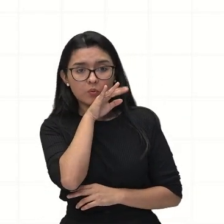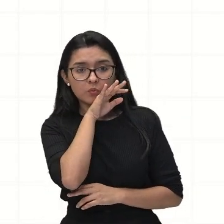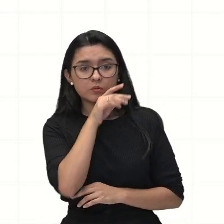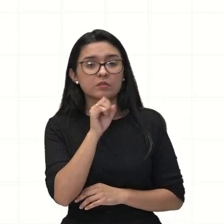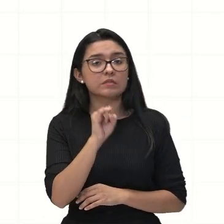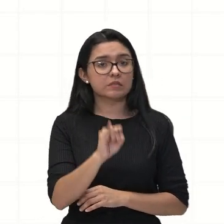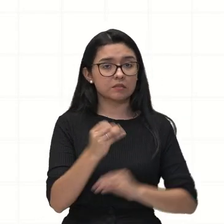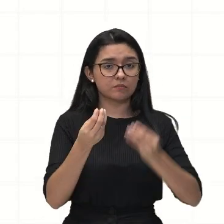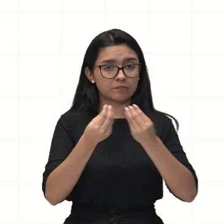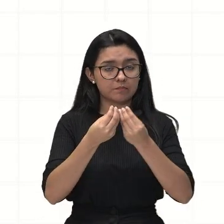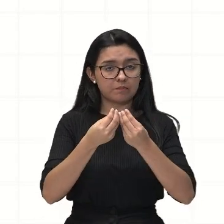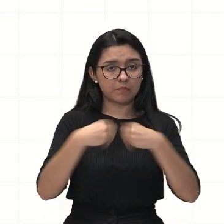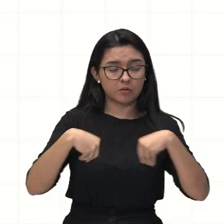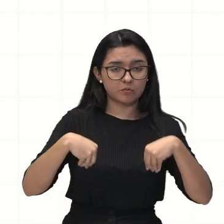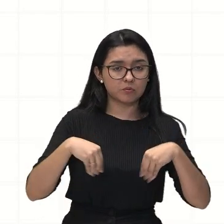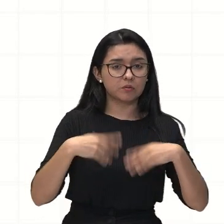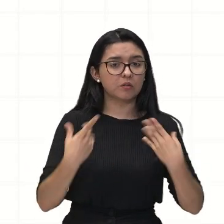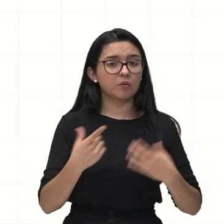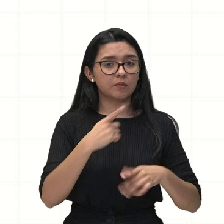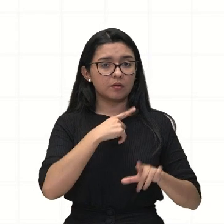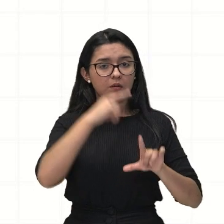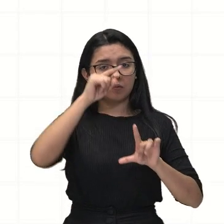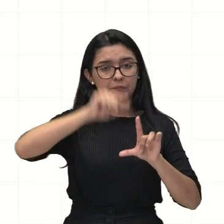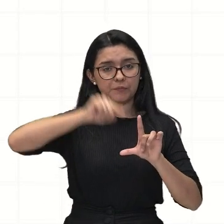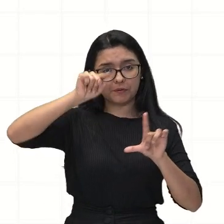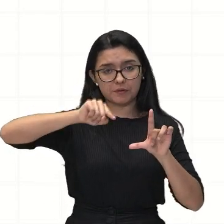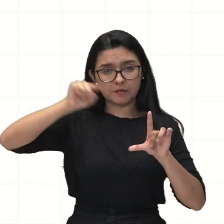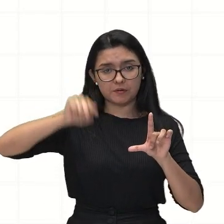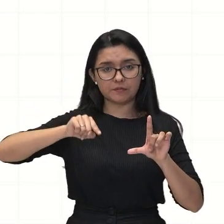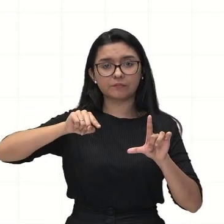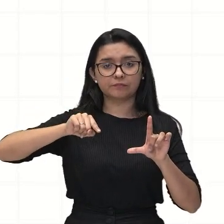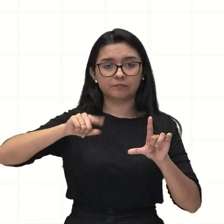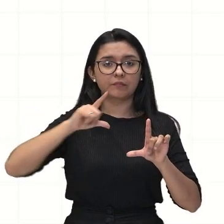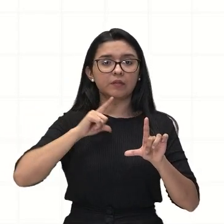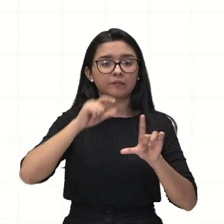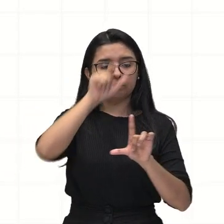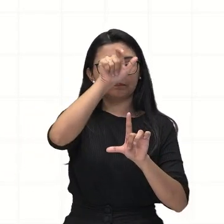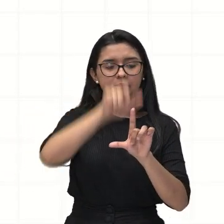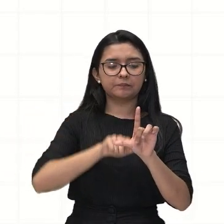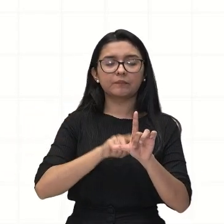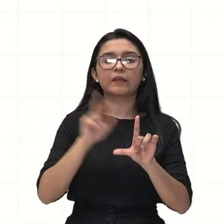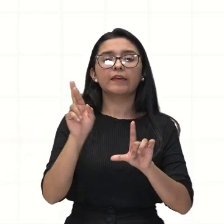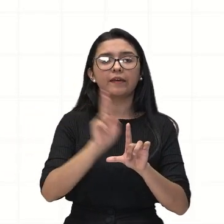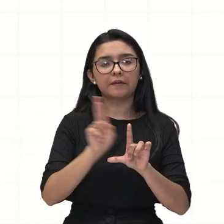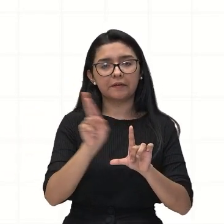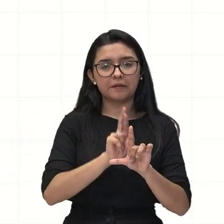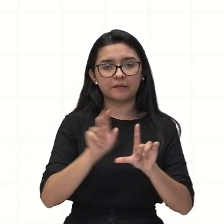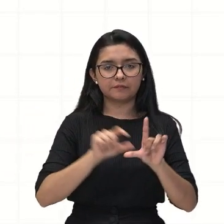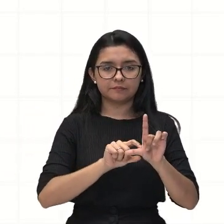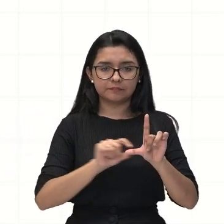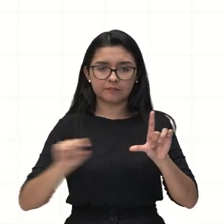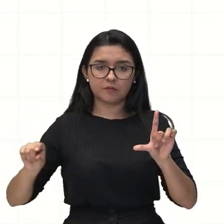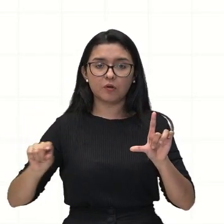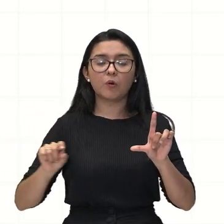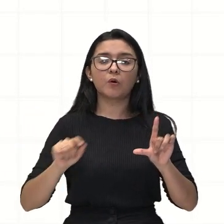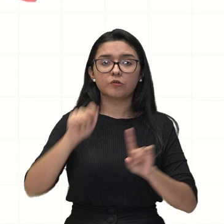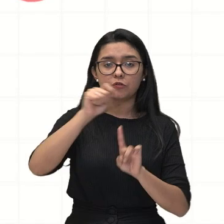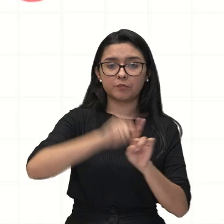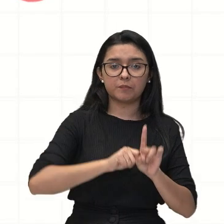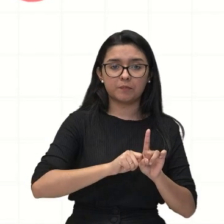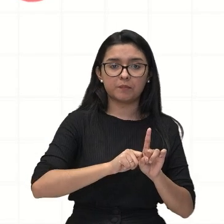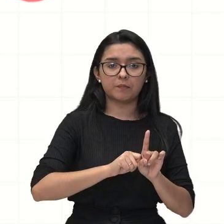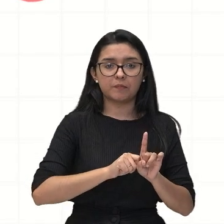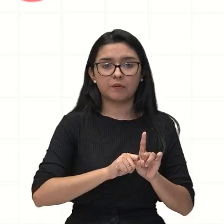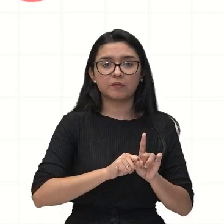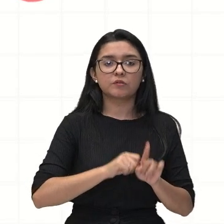prejuízo. Aí temos o nosso gráfico com as receitas em reais, e aqui os meses, né, junho, agosto, setembro,